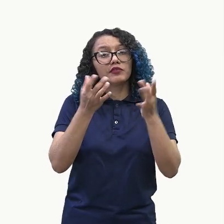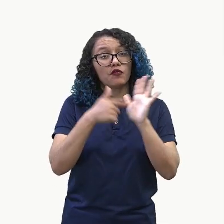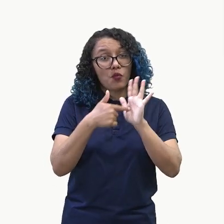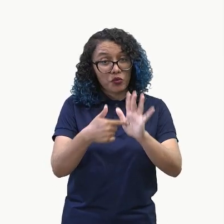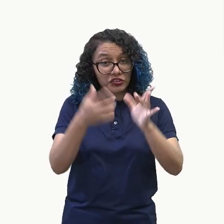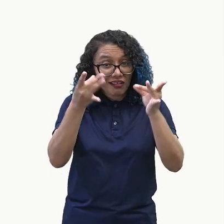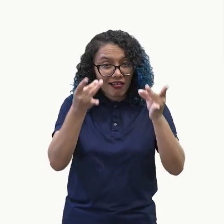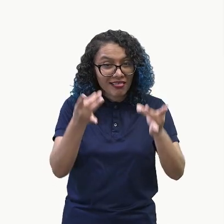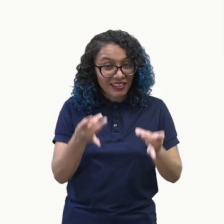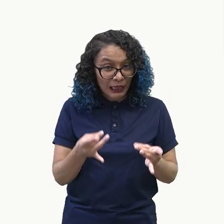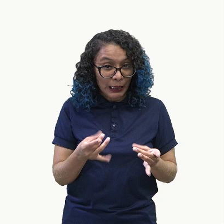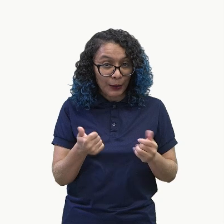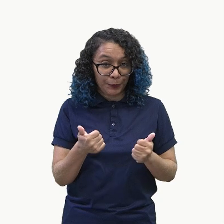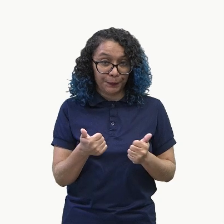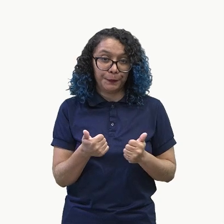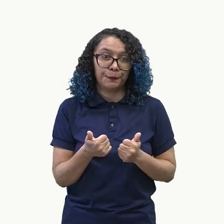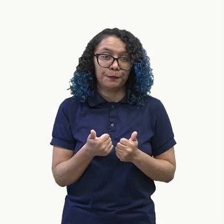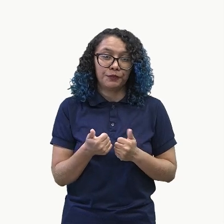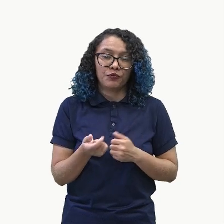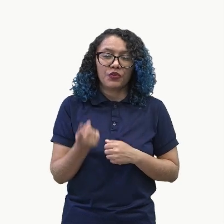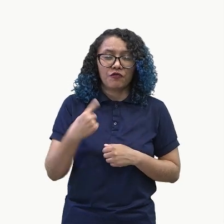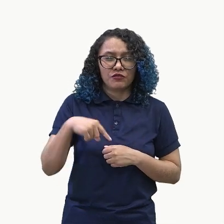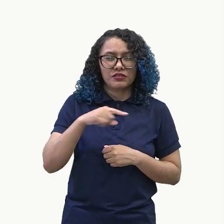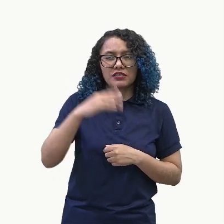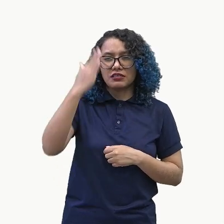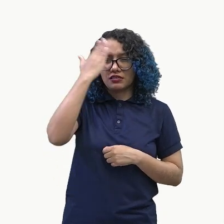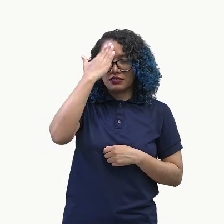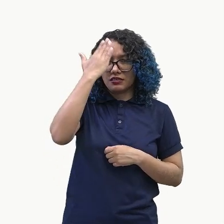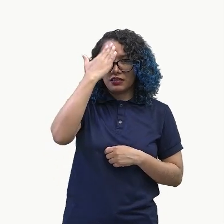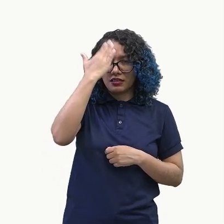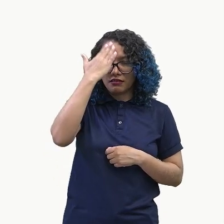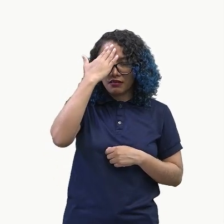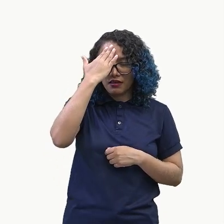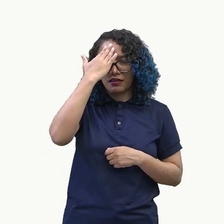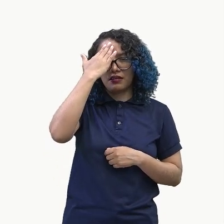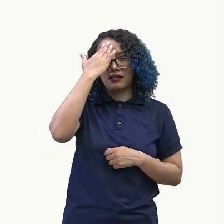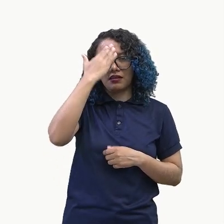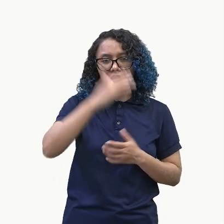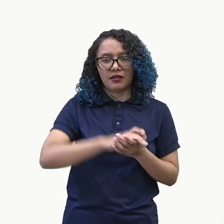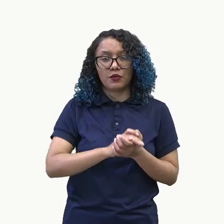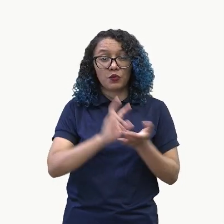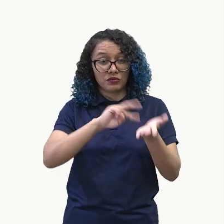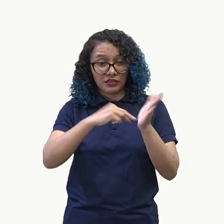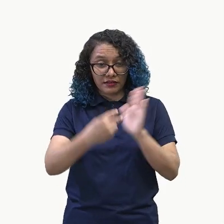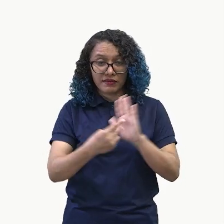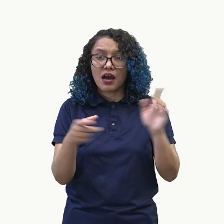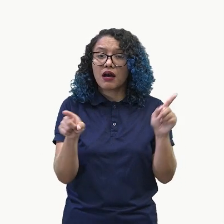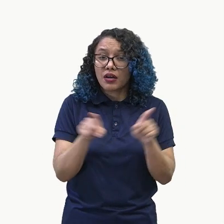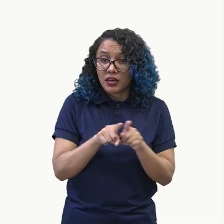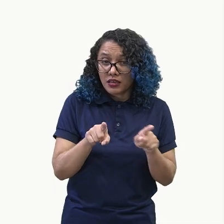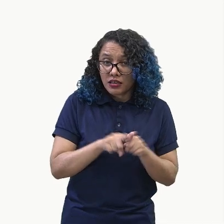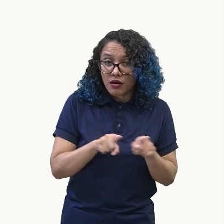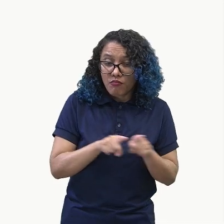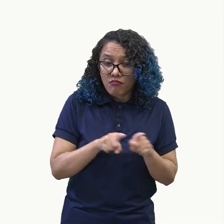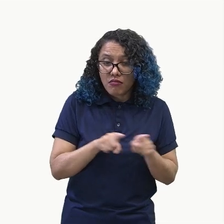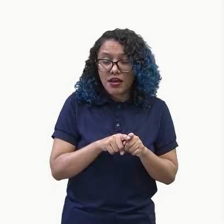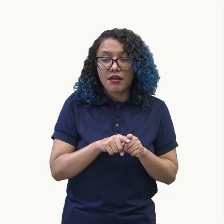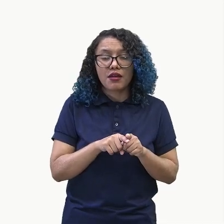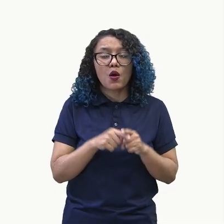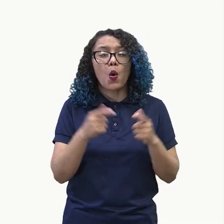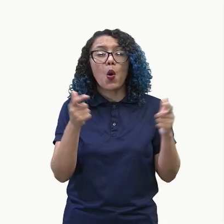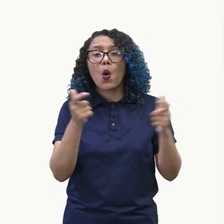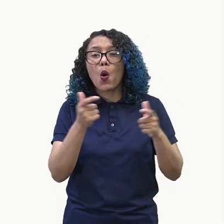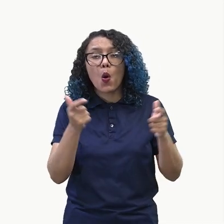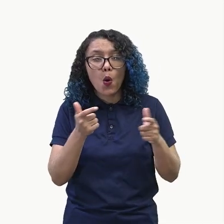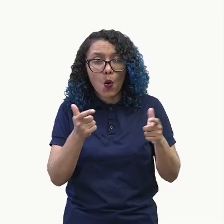para vocês não só compreenderem o que são, mas também para vocês localizarem